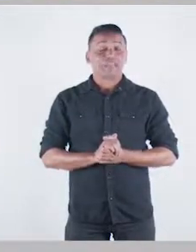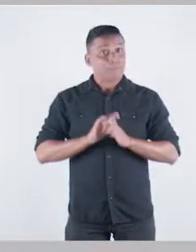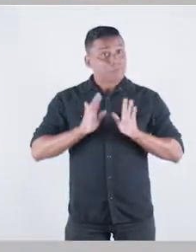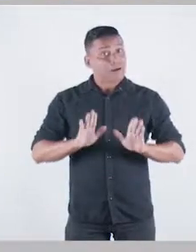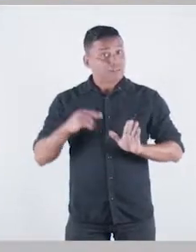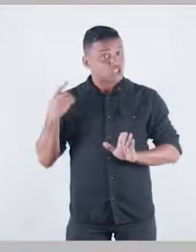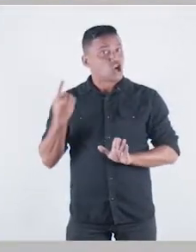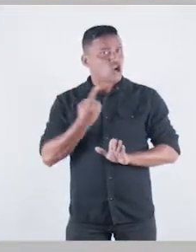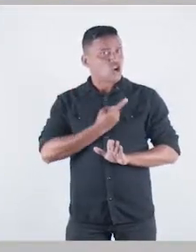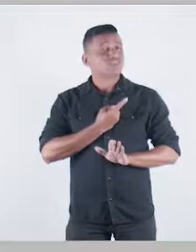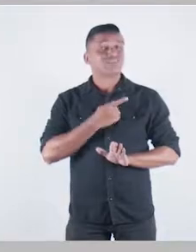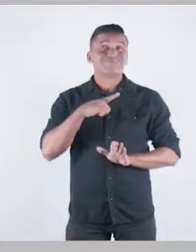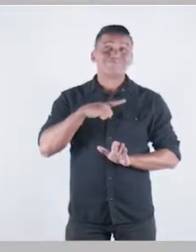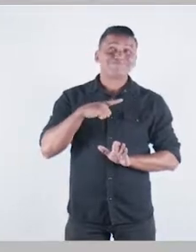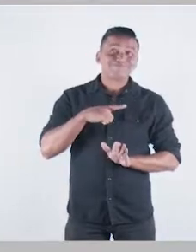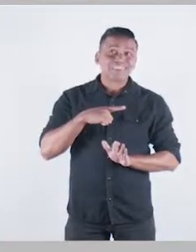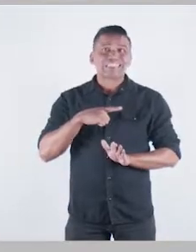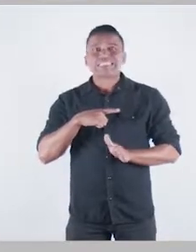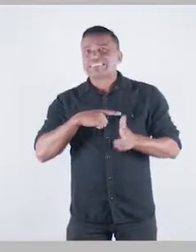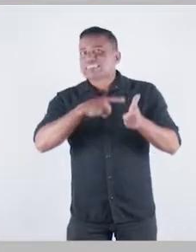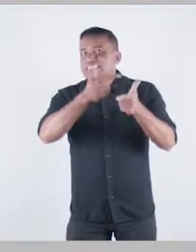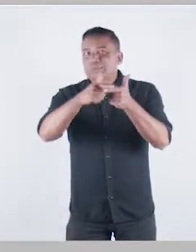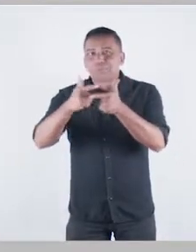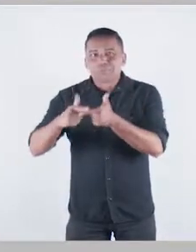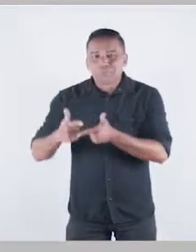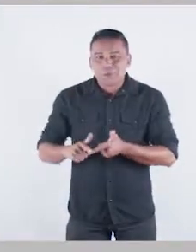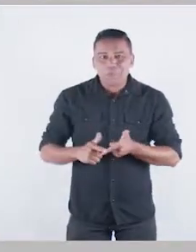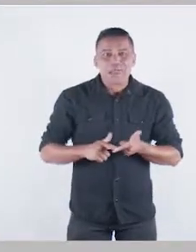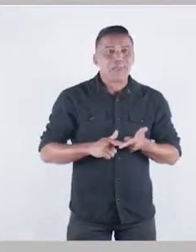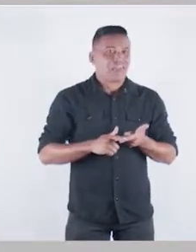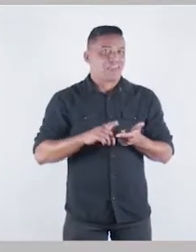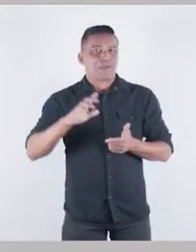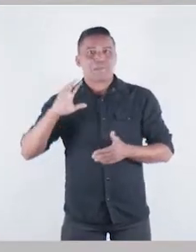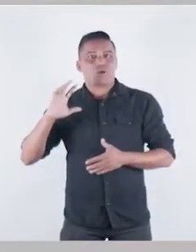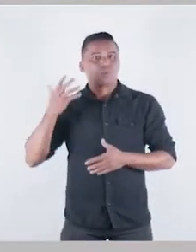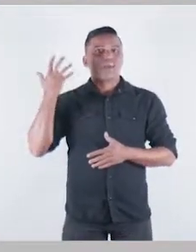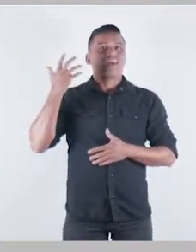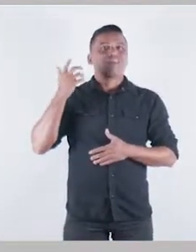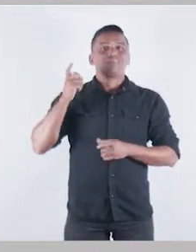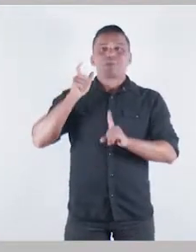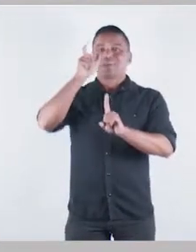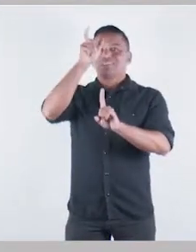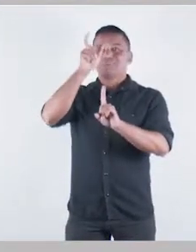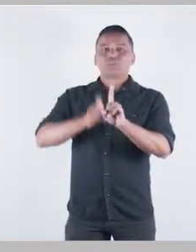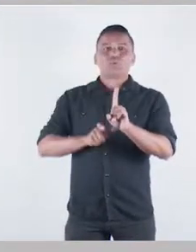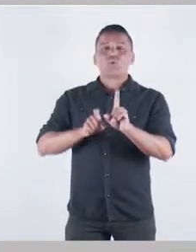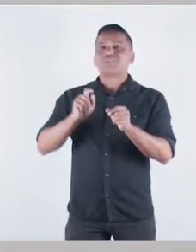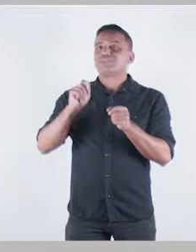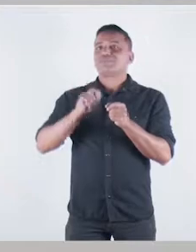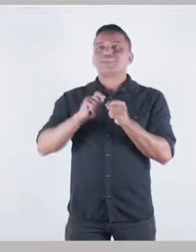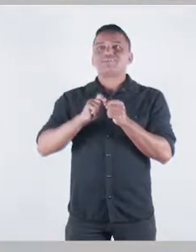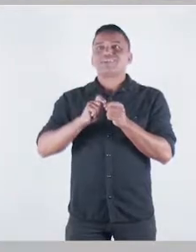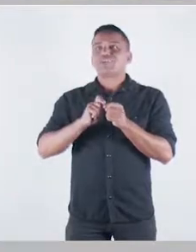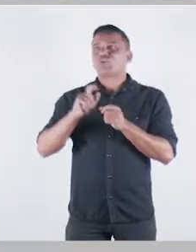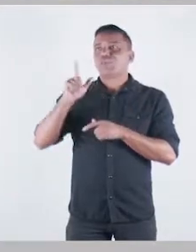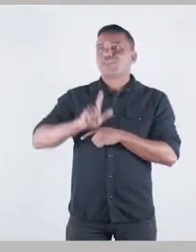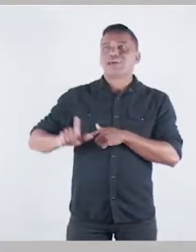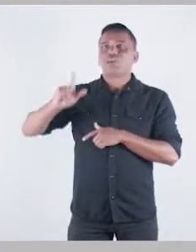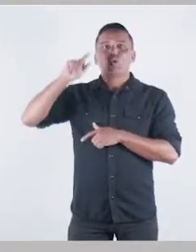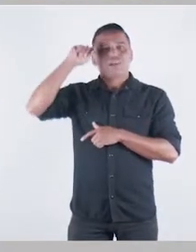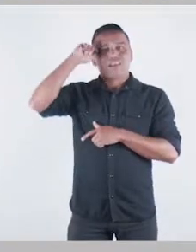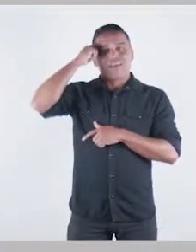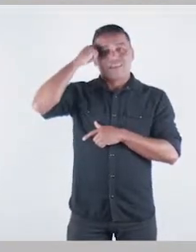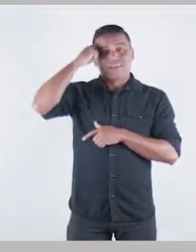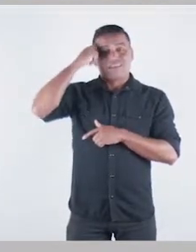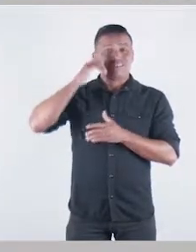algumas restrições pela forma com que algumas pessoas estão fazendo literatura negra. E estão fazendo